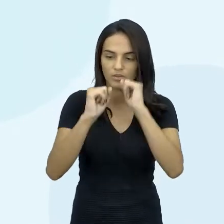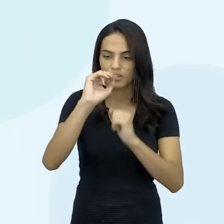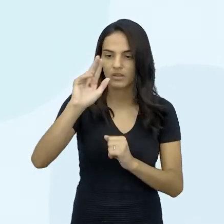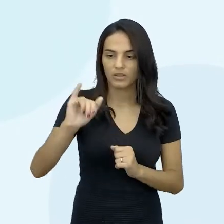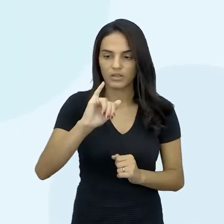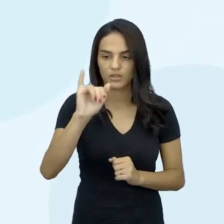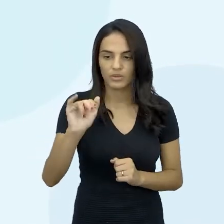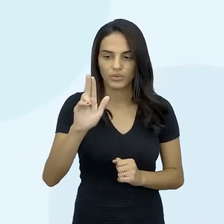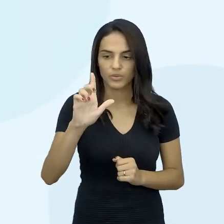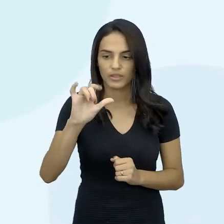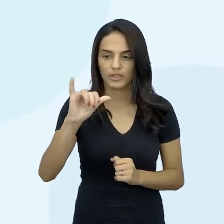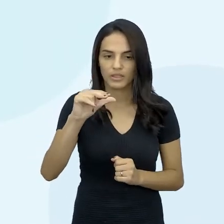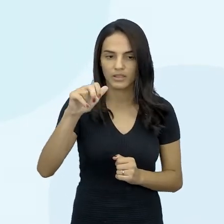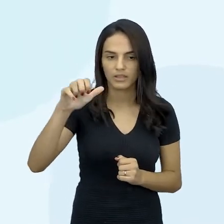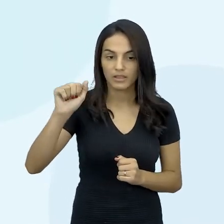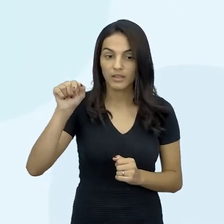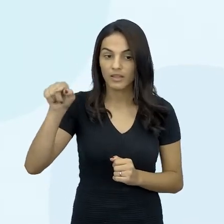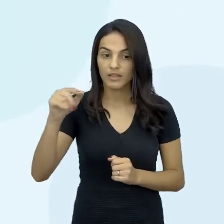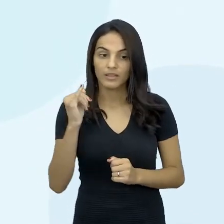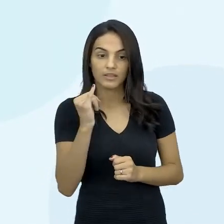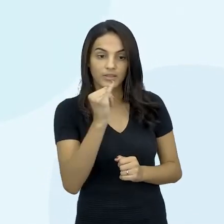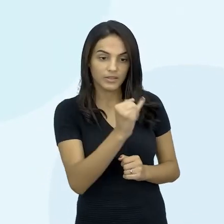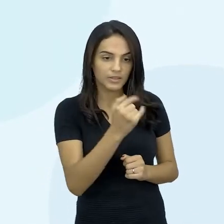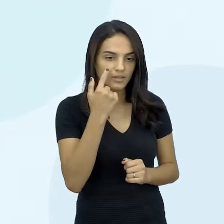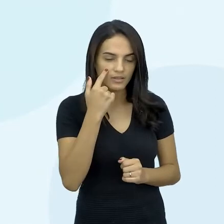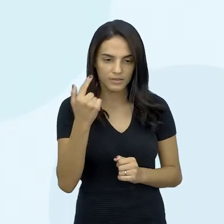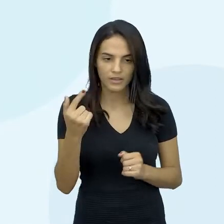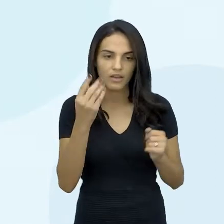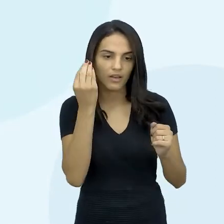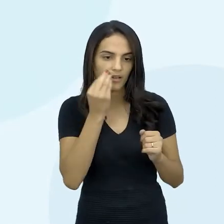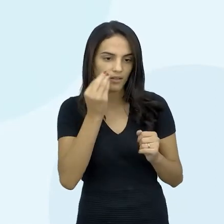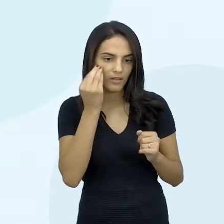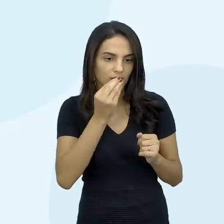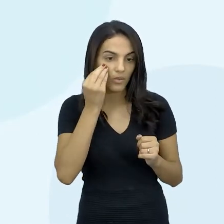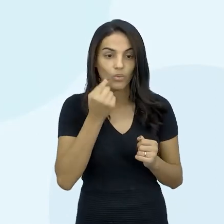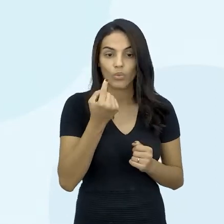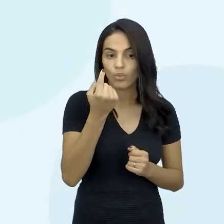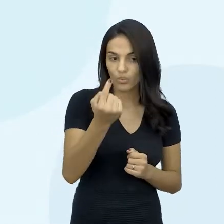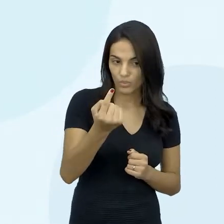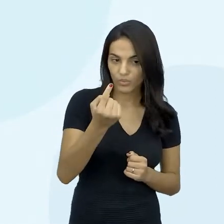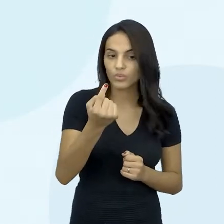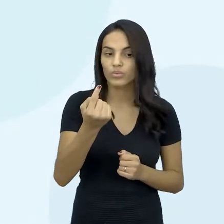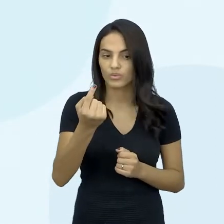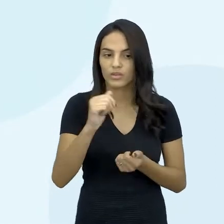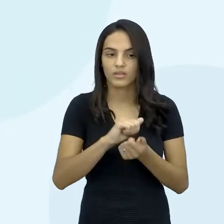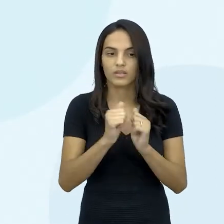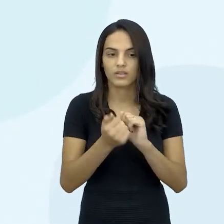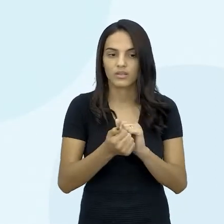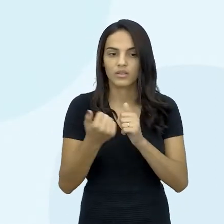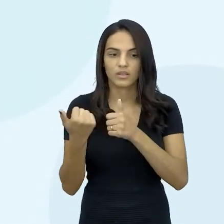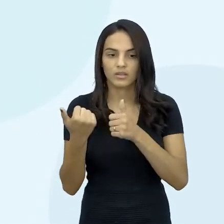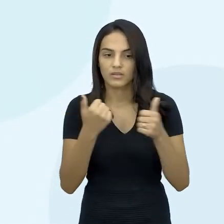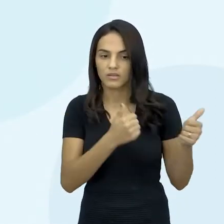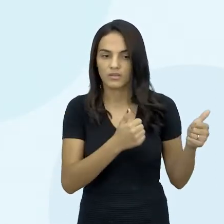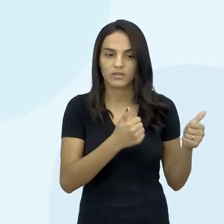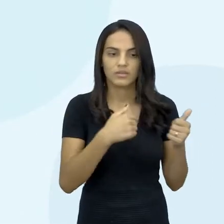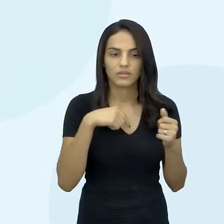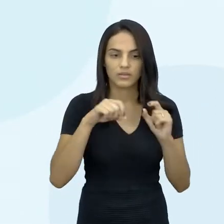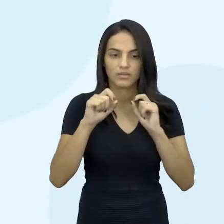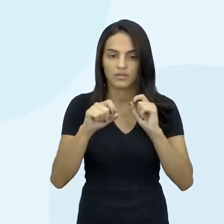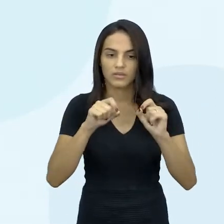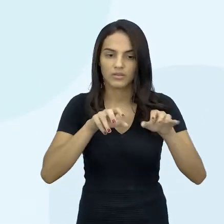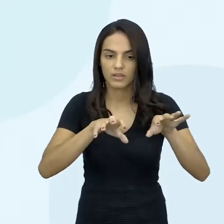Física Juliana. Ele disse ter sido uma experiência única nesse tipo de jogo, sendo guiado para